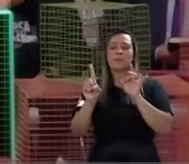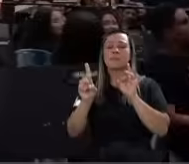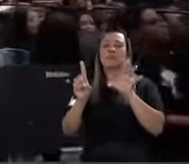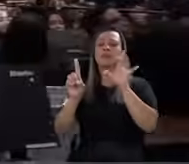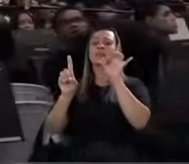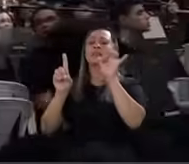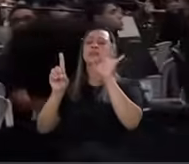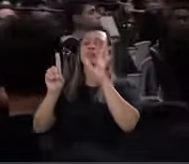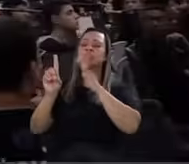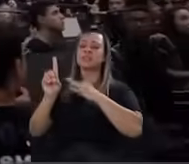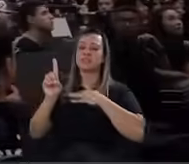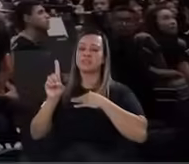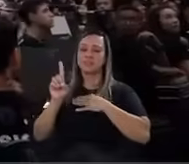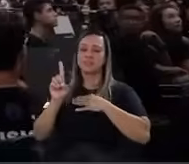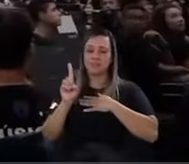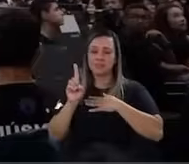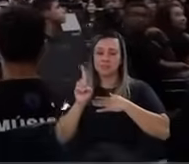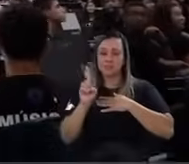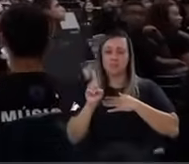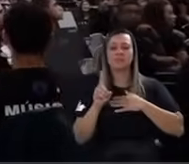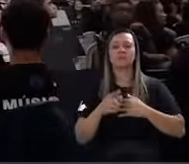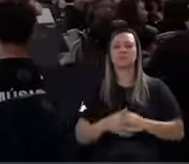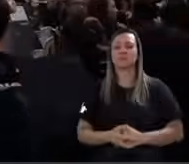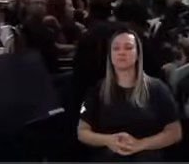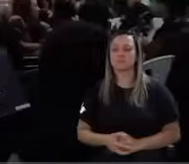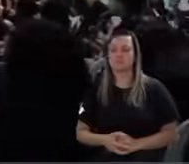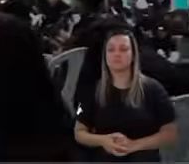Era mamamachei,